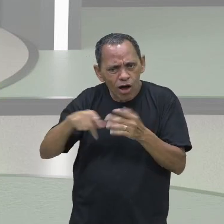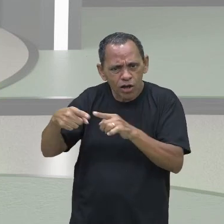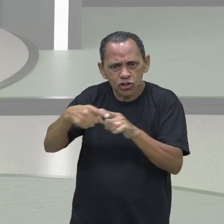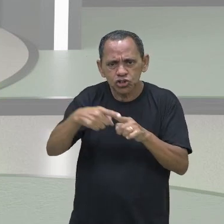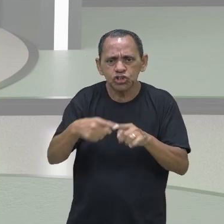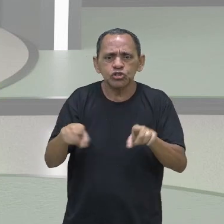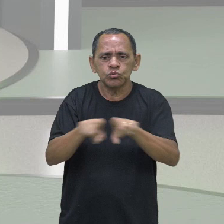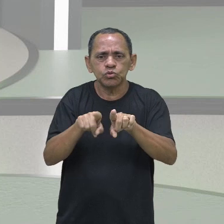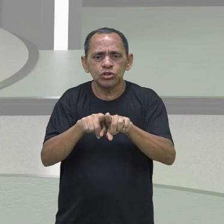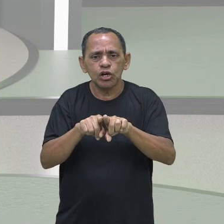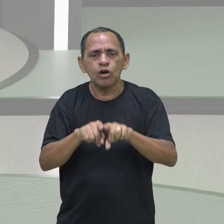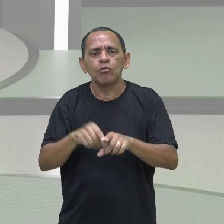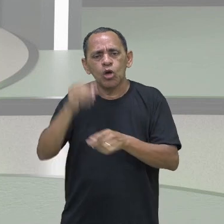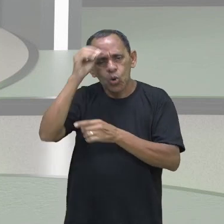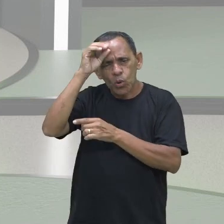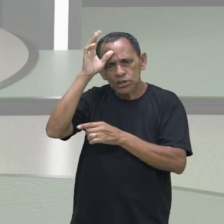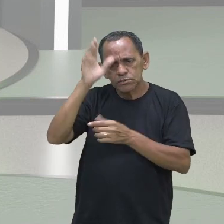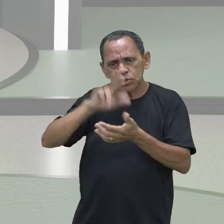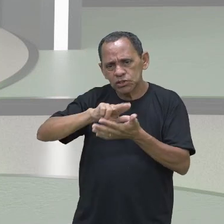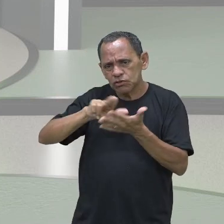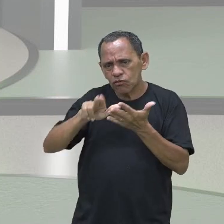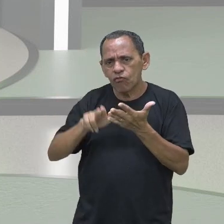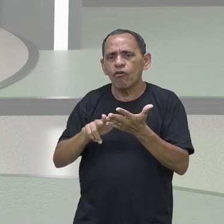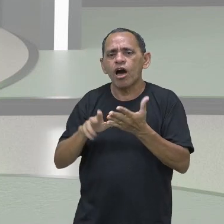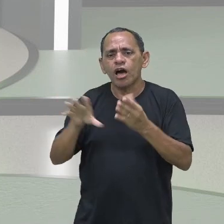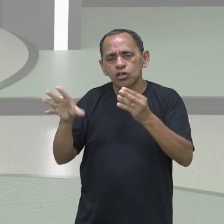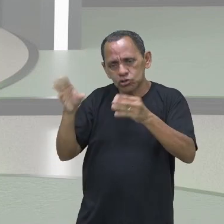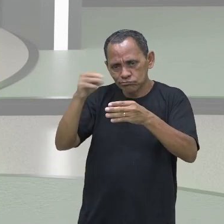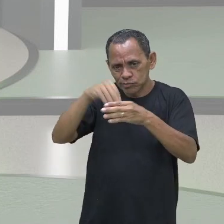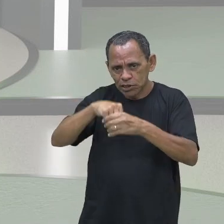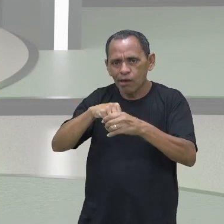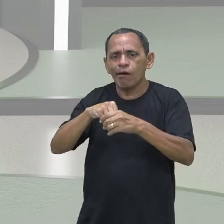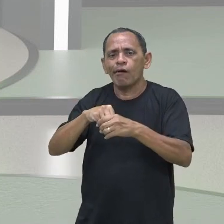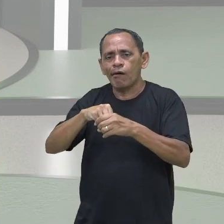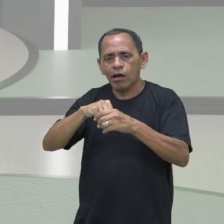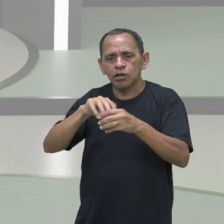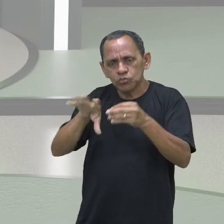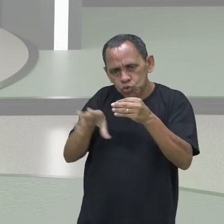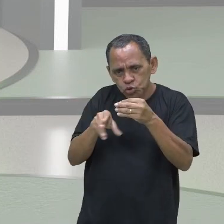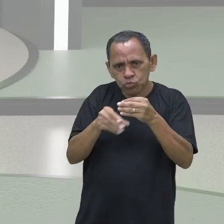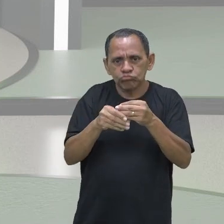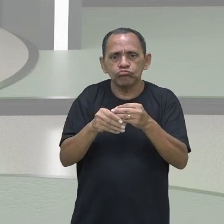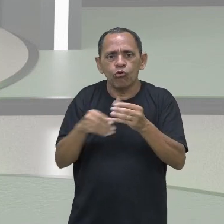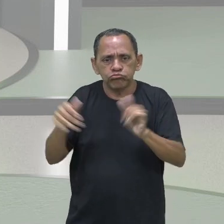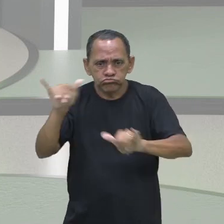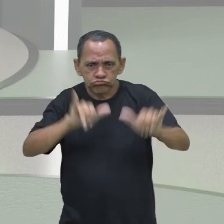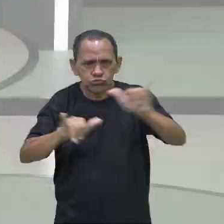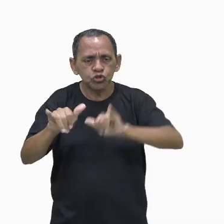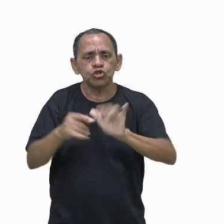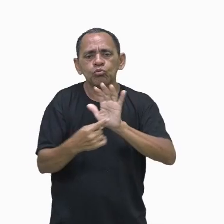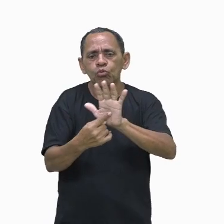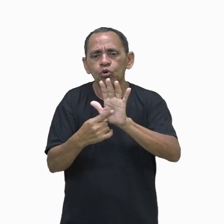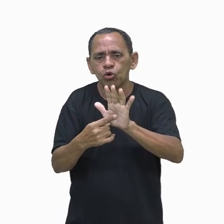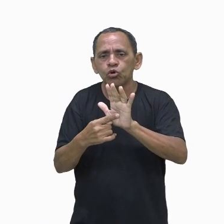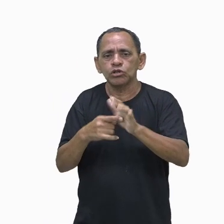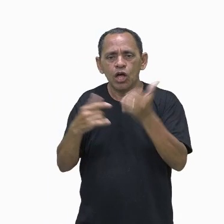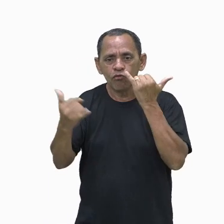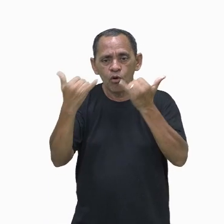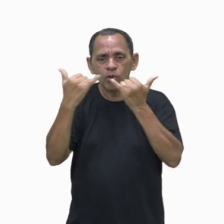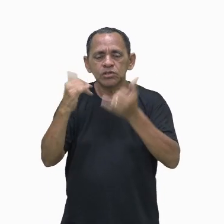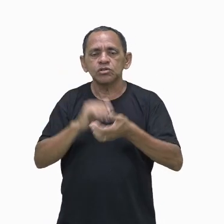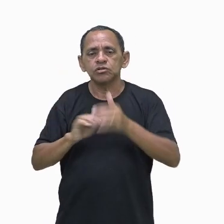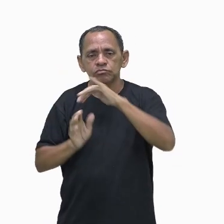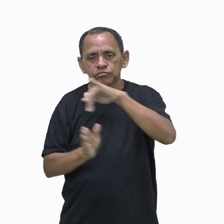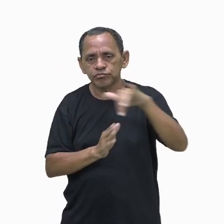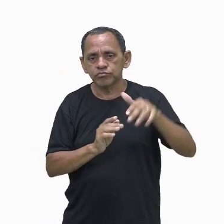de conhecimento dentro desses compostos químicos, mas trago aí essas informações e vamos dar continuidade a falar